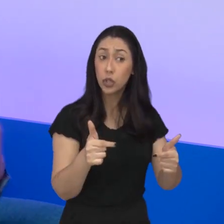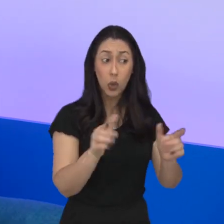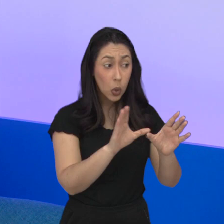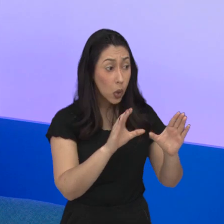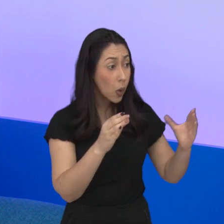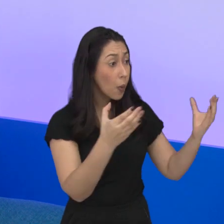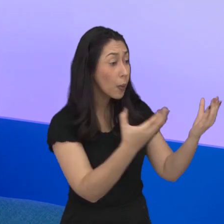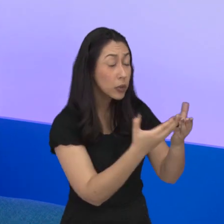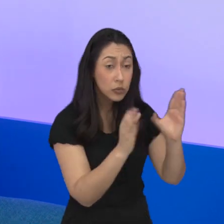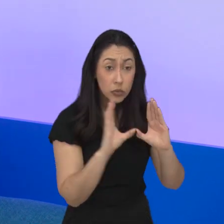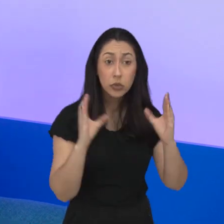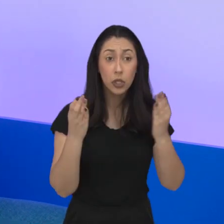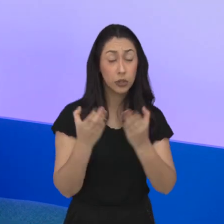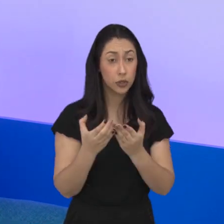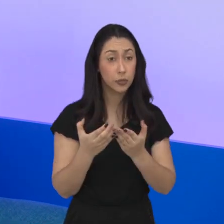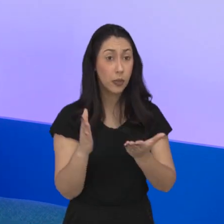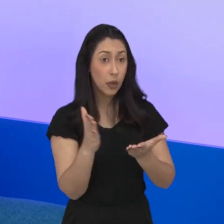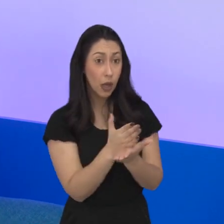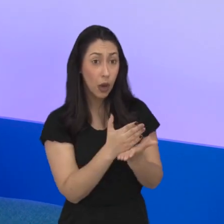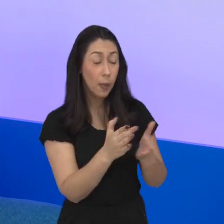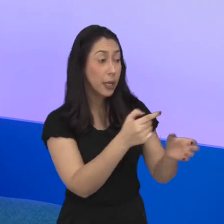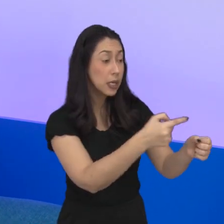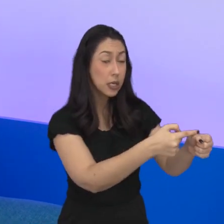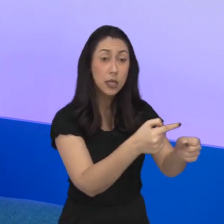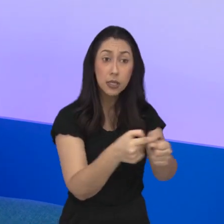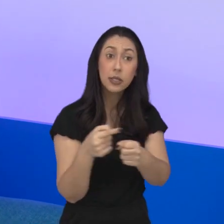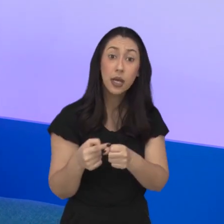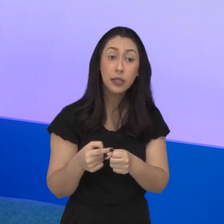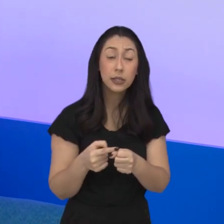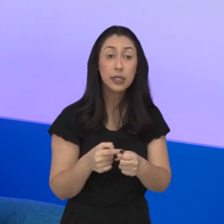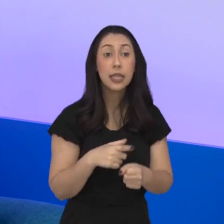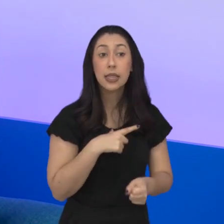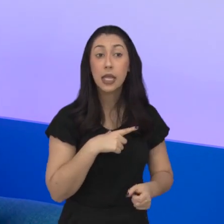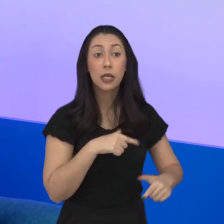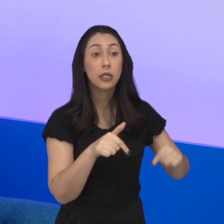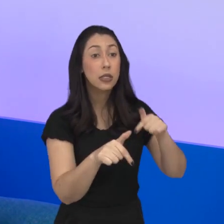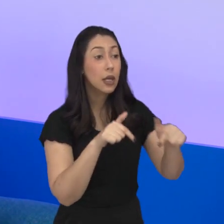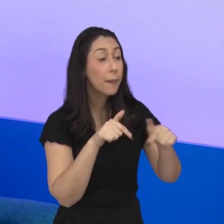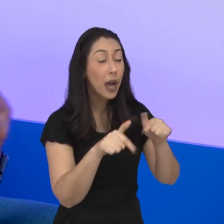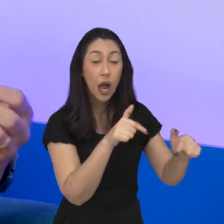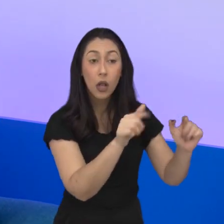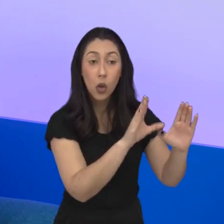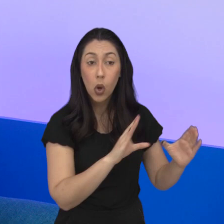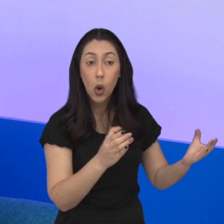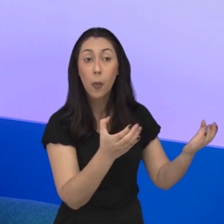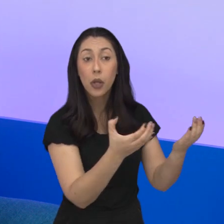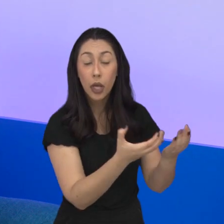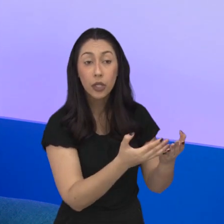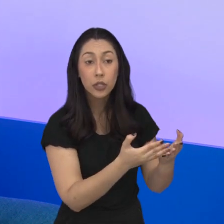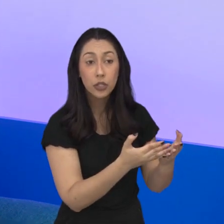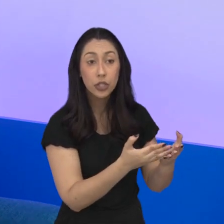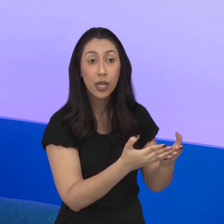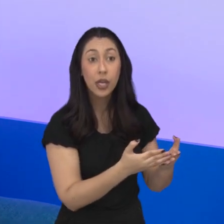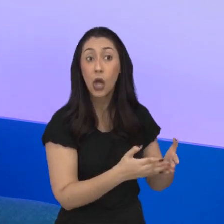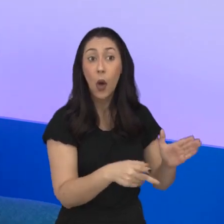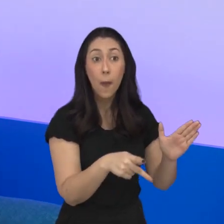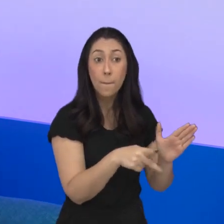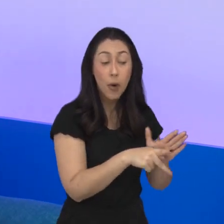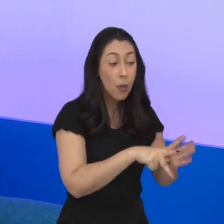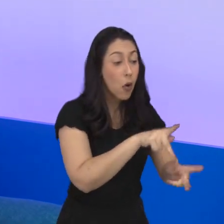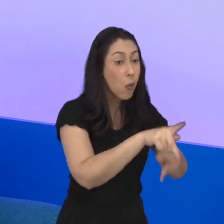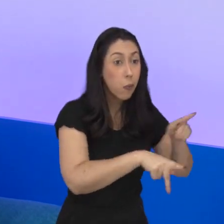um trabalho com comunidades. Em alguns municípios do Brasil, existem trabalhos de comunidade em que eles fazem um mapeamento,